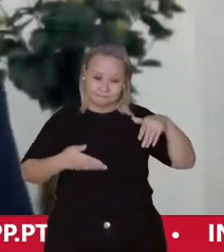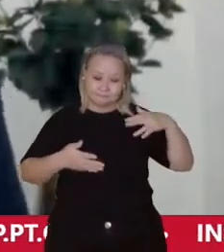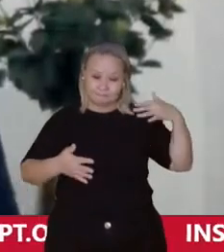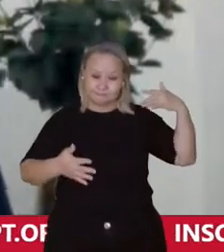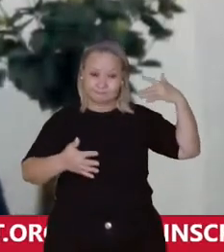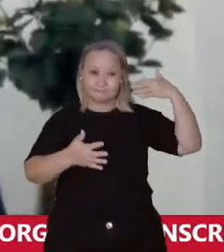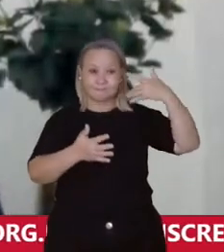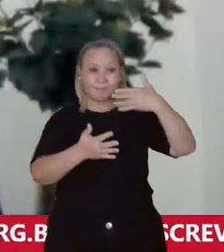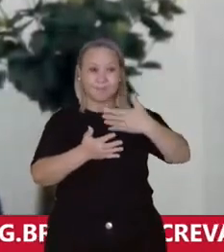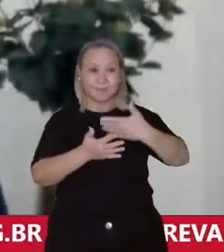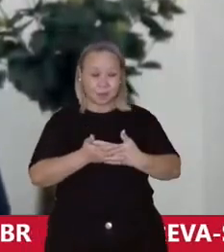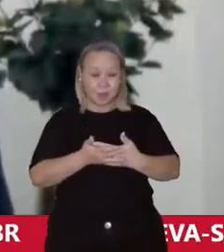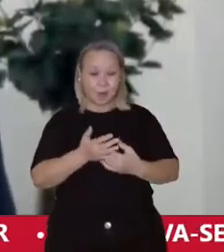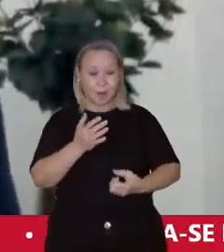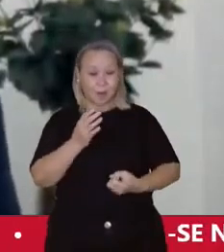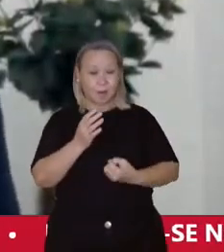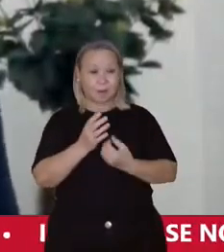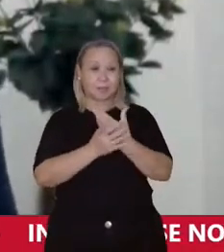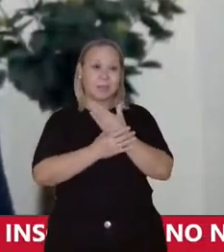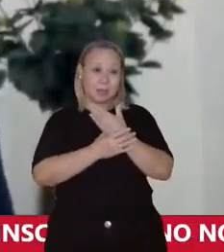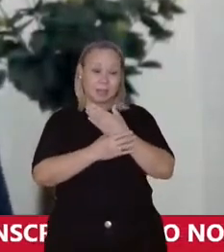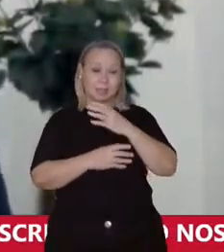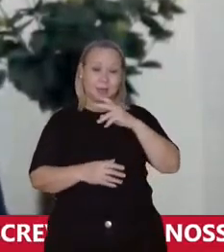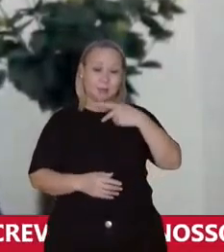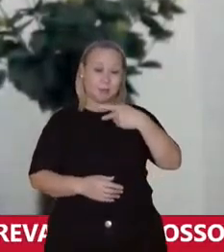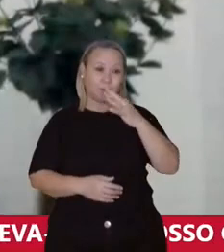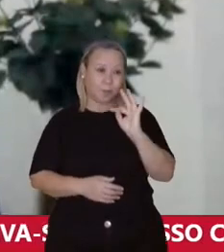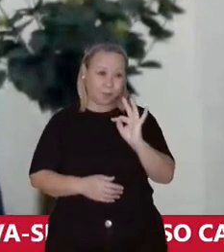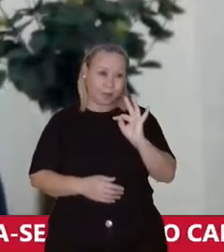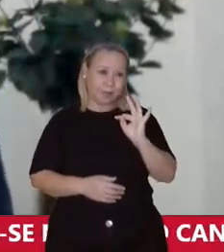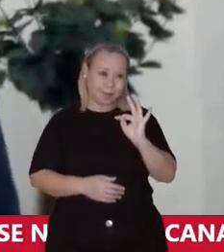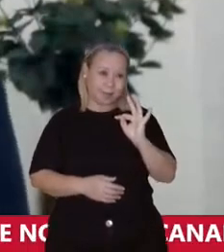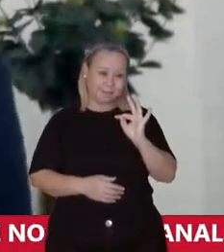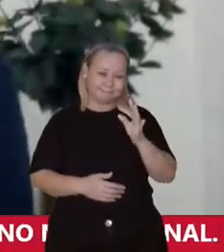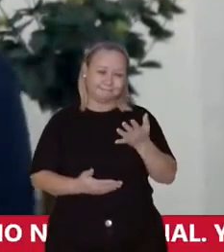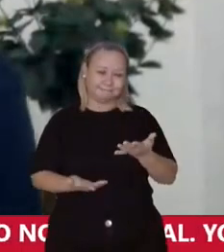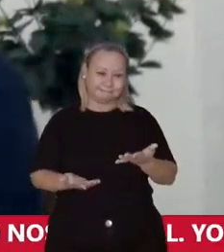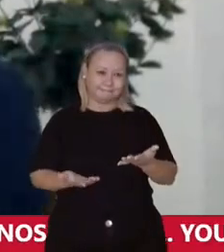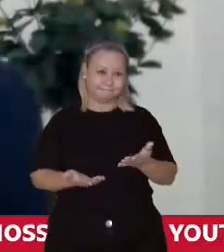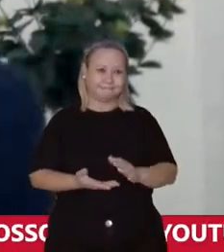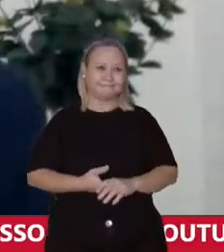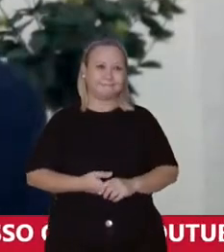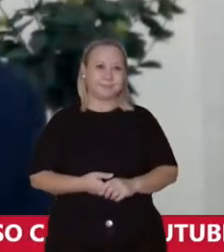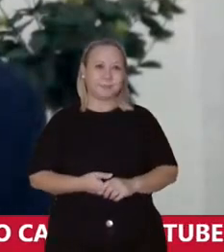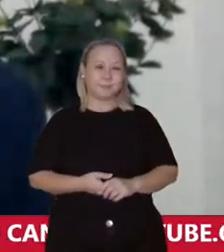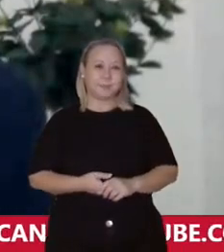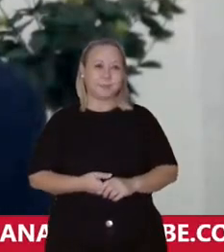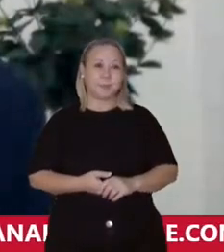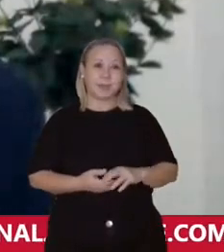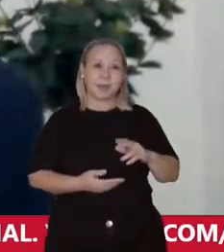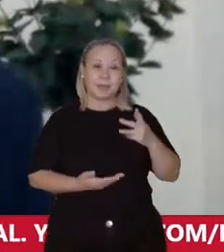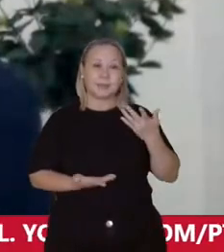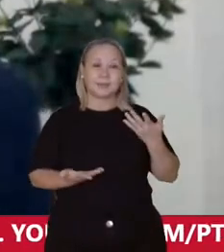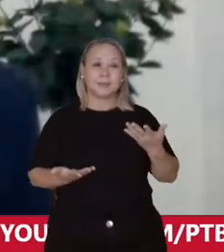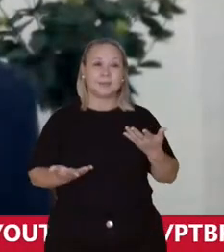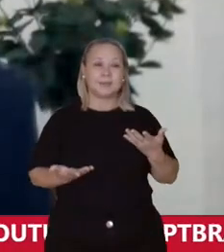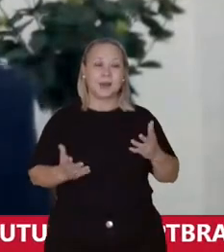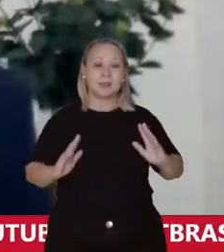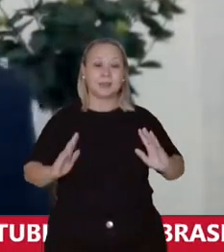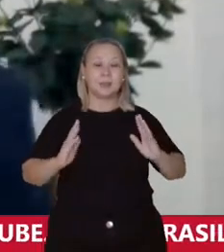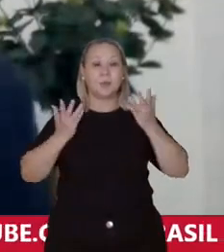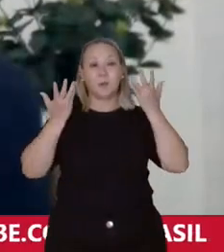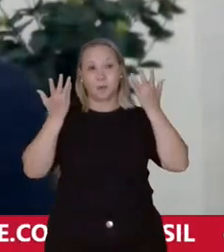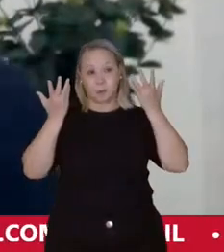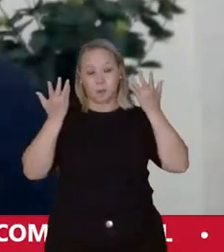de fundação do Partido dos Trabalhadores e das Trabalhadoras. Para